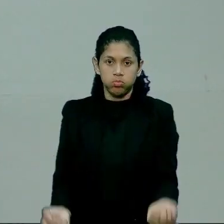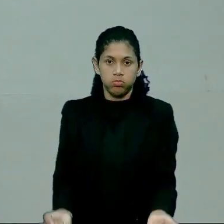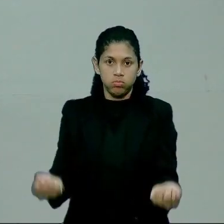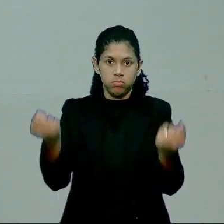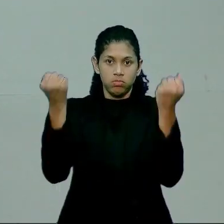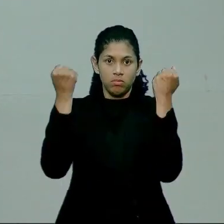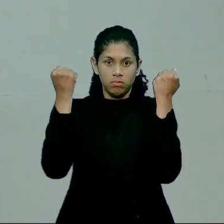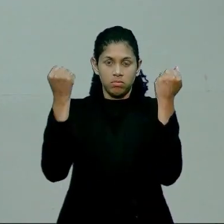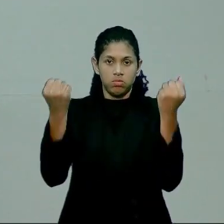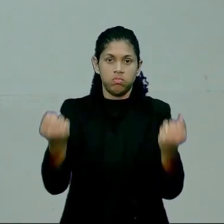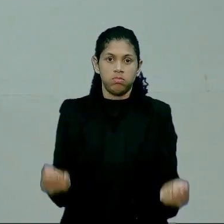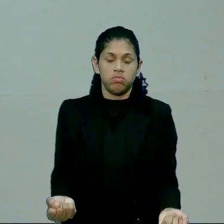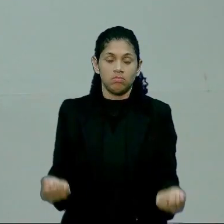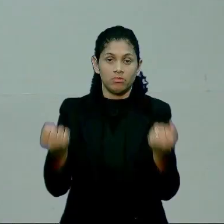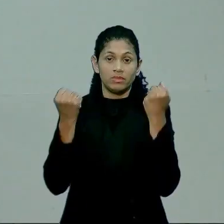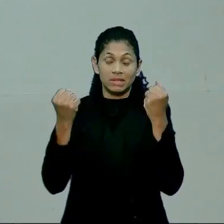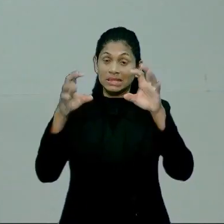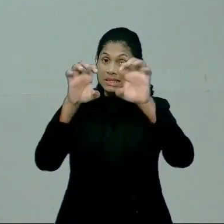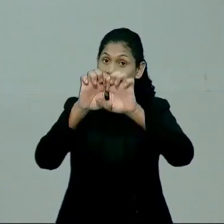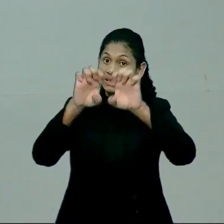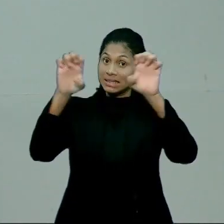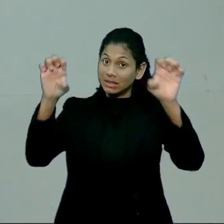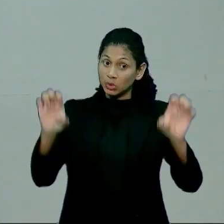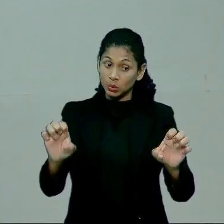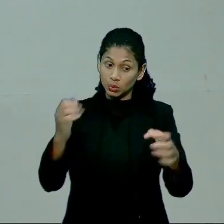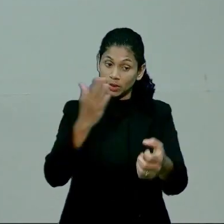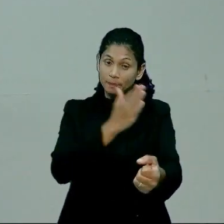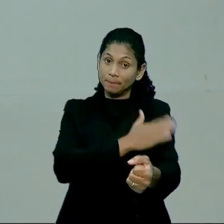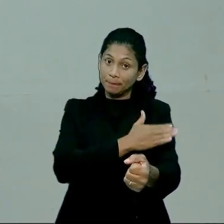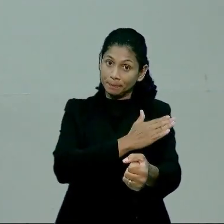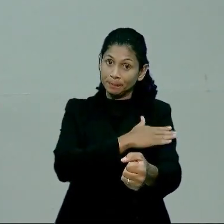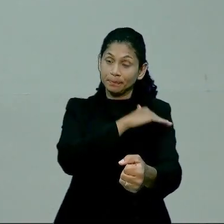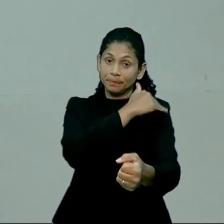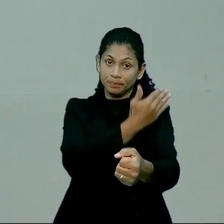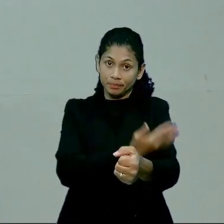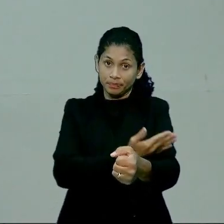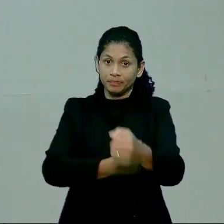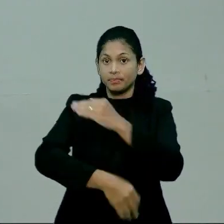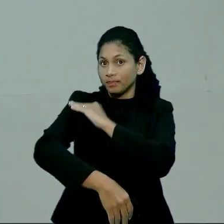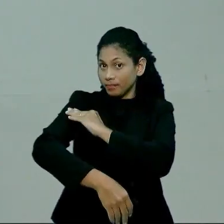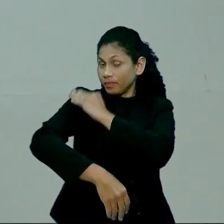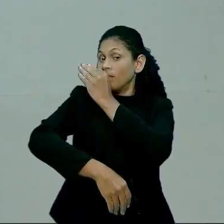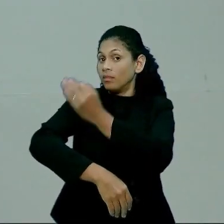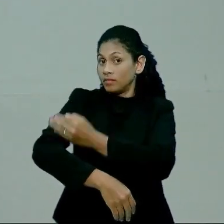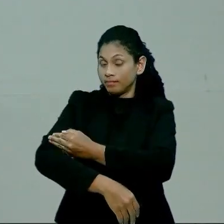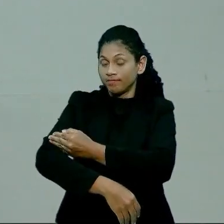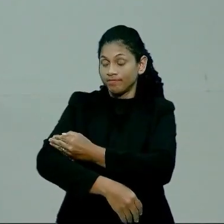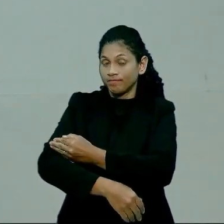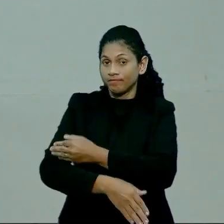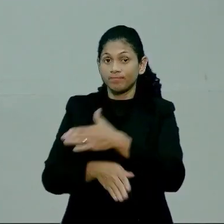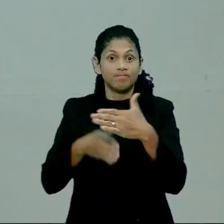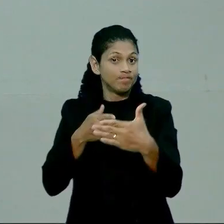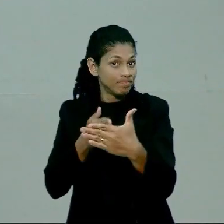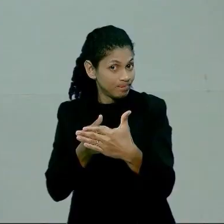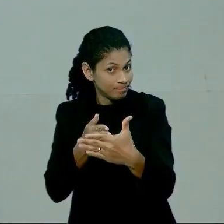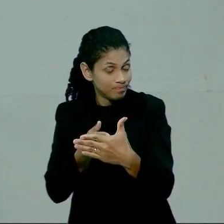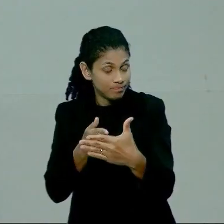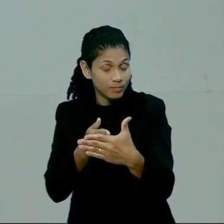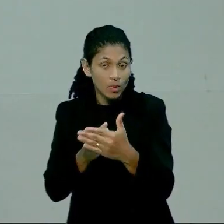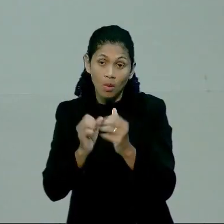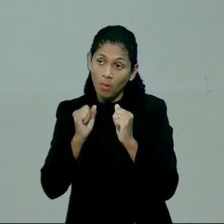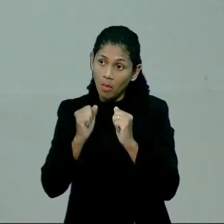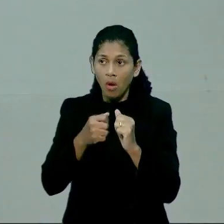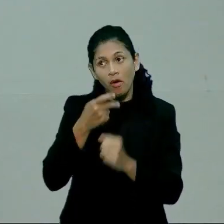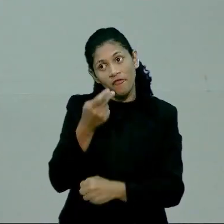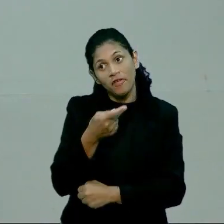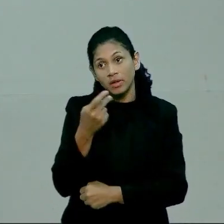uma estruturação muscular. Então, se a gente quiser ser muito delimitado, a gente pode dizer musculação. Ah, mas a